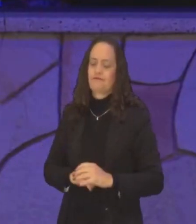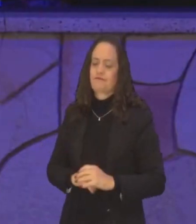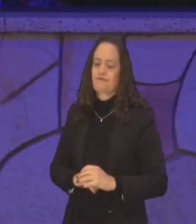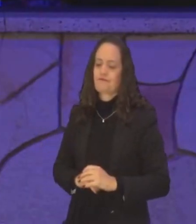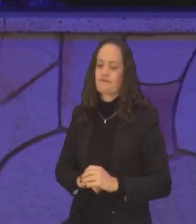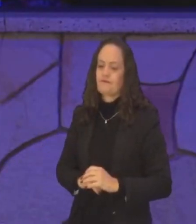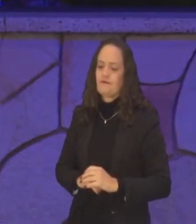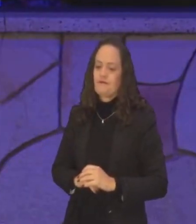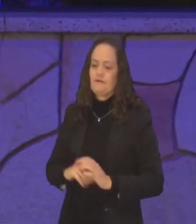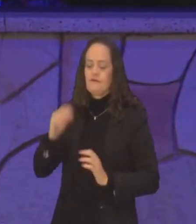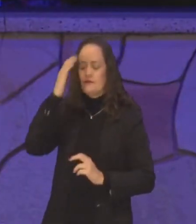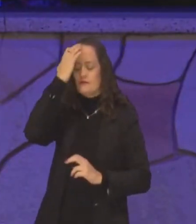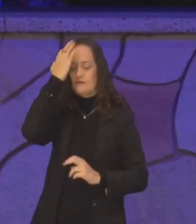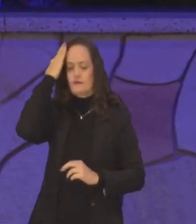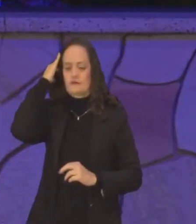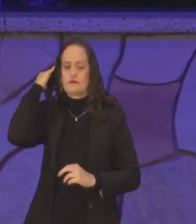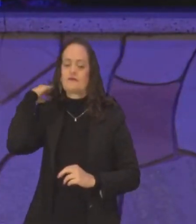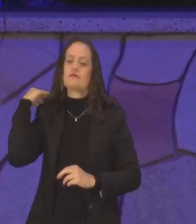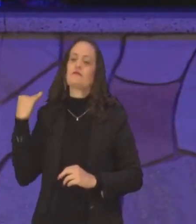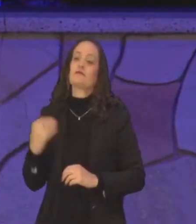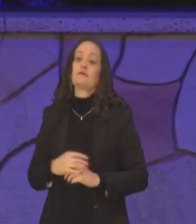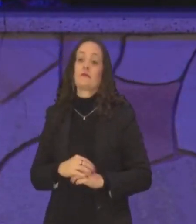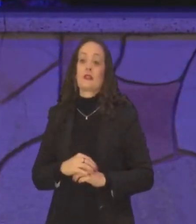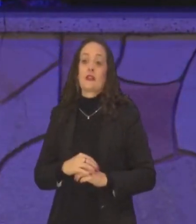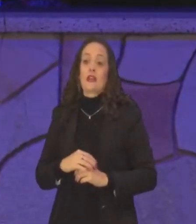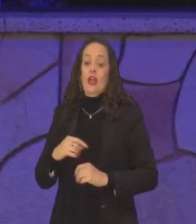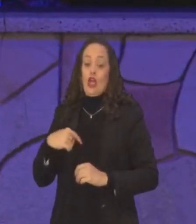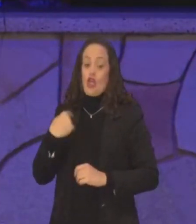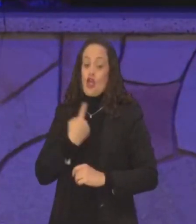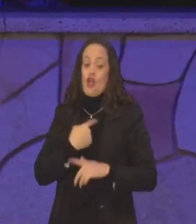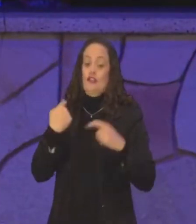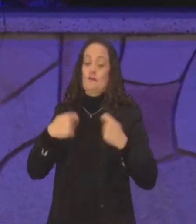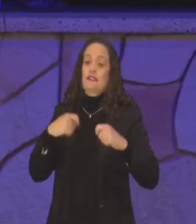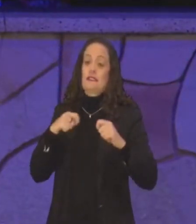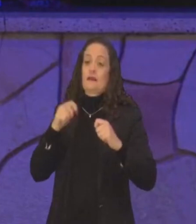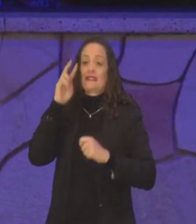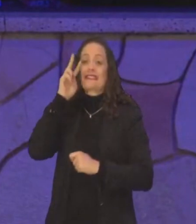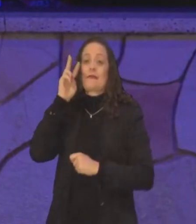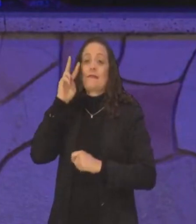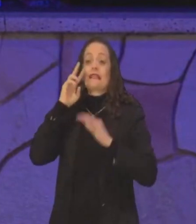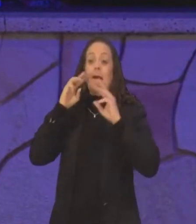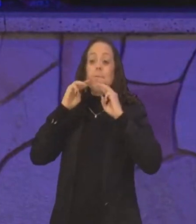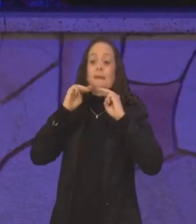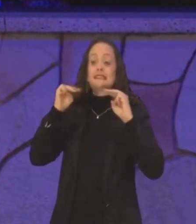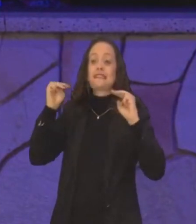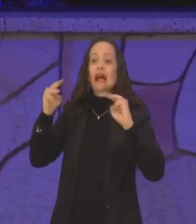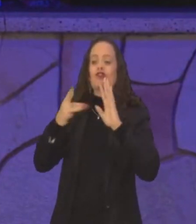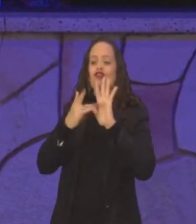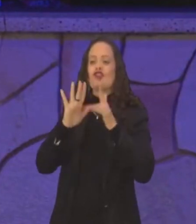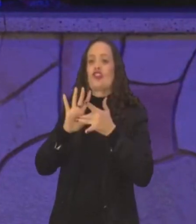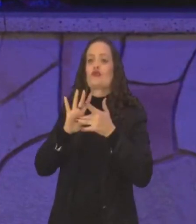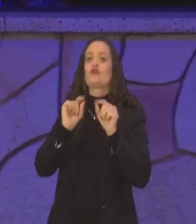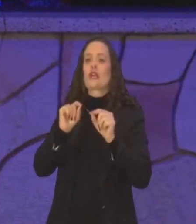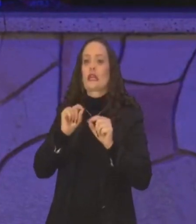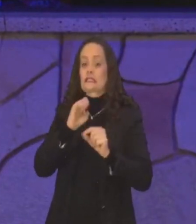discordar, mas a nossa mensagem cristã é uma mensagem de orar pelo